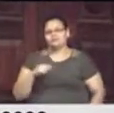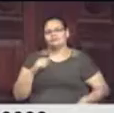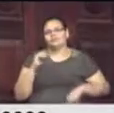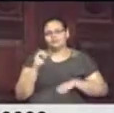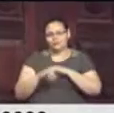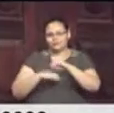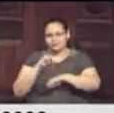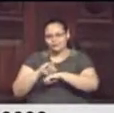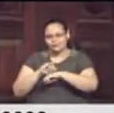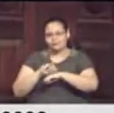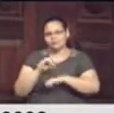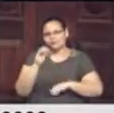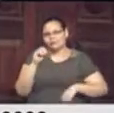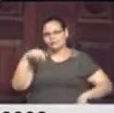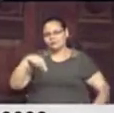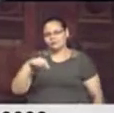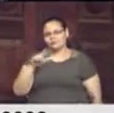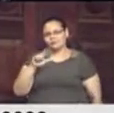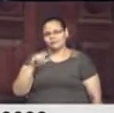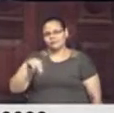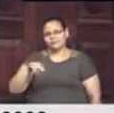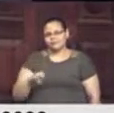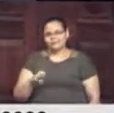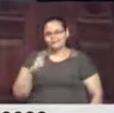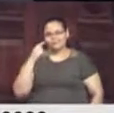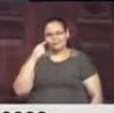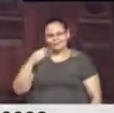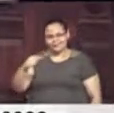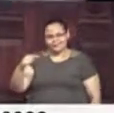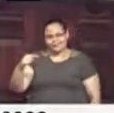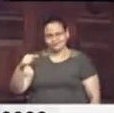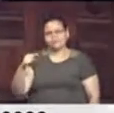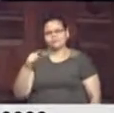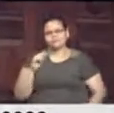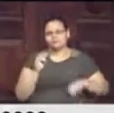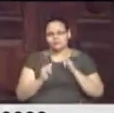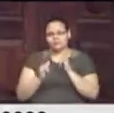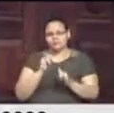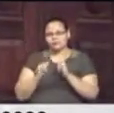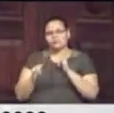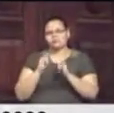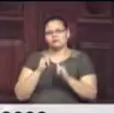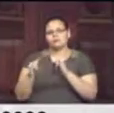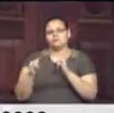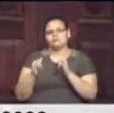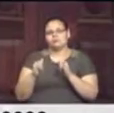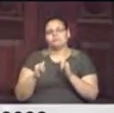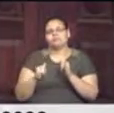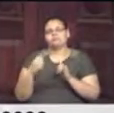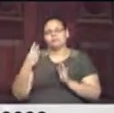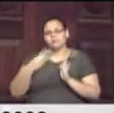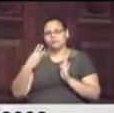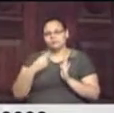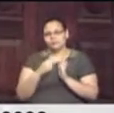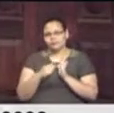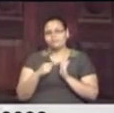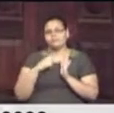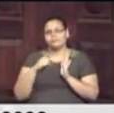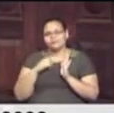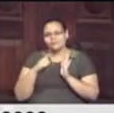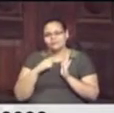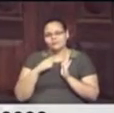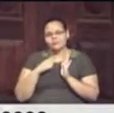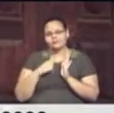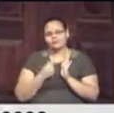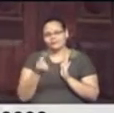informações na realidade a informação semanal e vai ter que botar um batalhão de gente trabalhando em um item 3 valor total dos recursos financeiros acordados